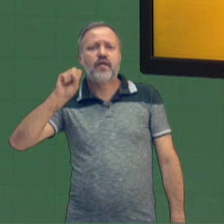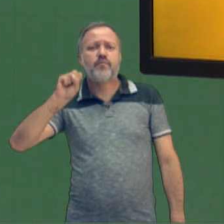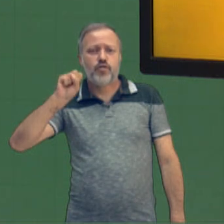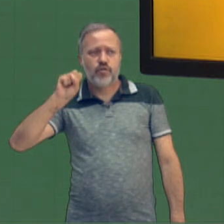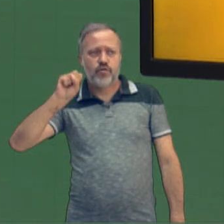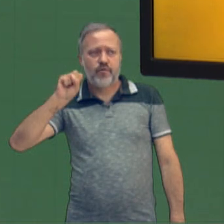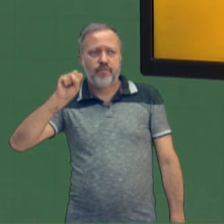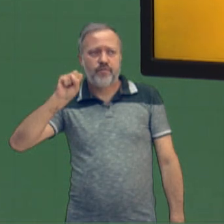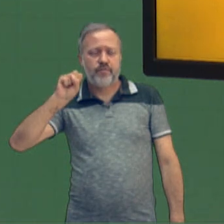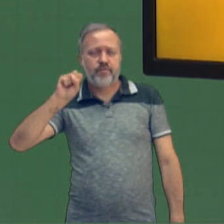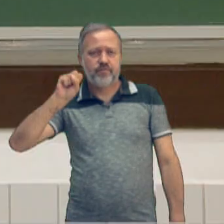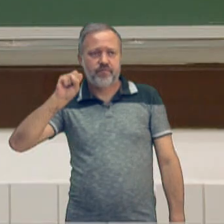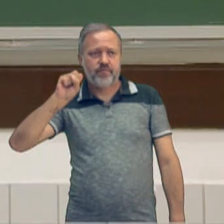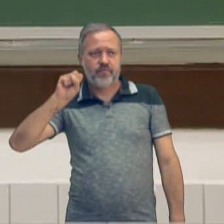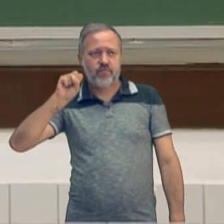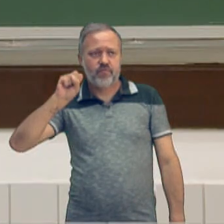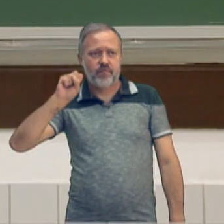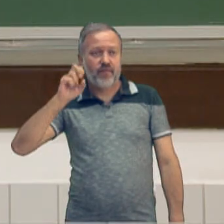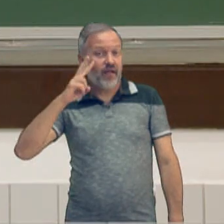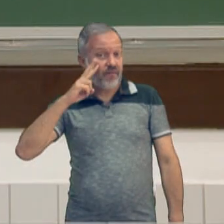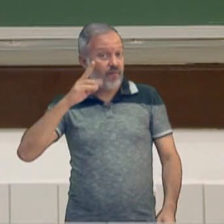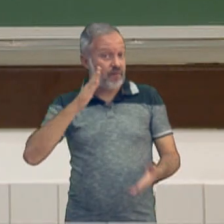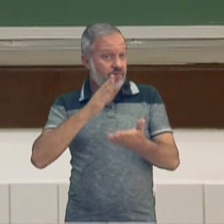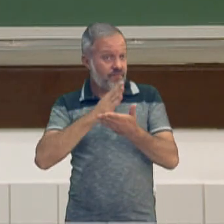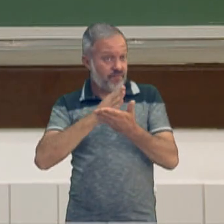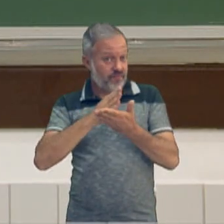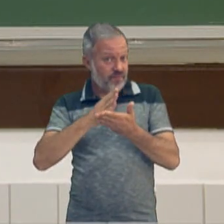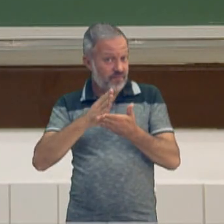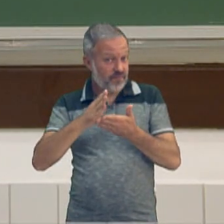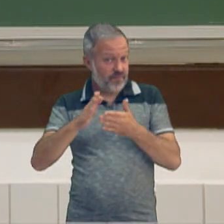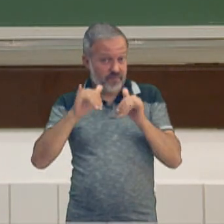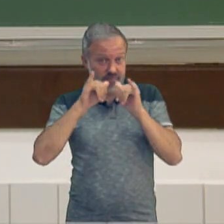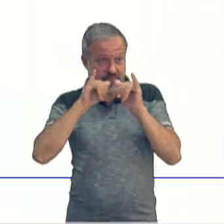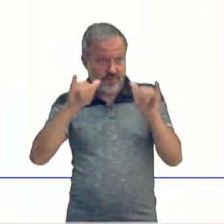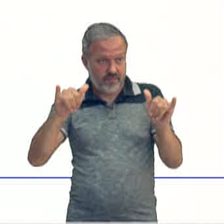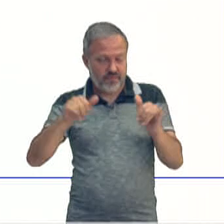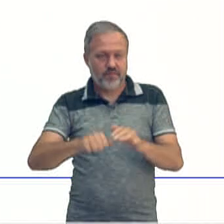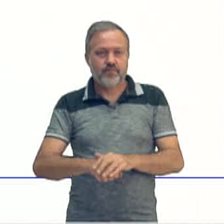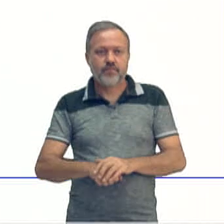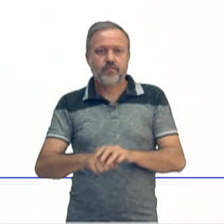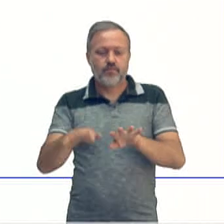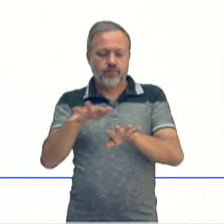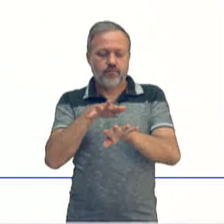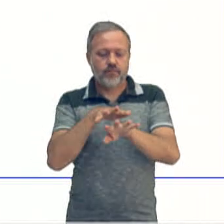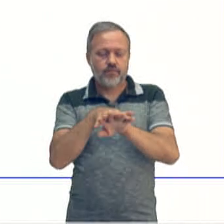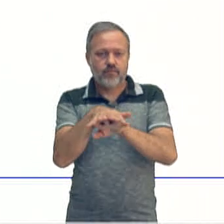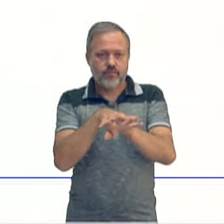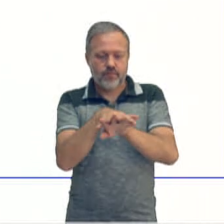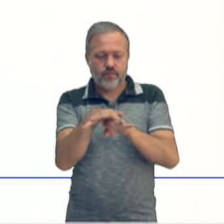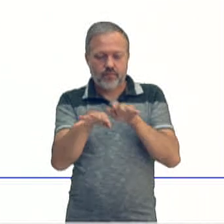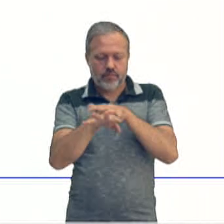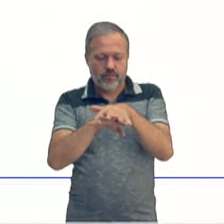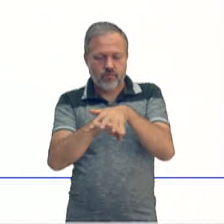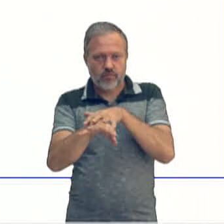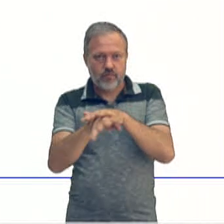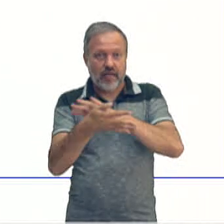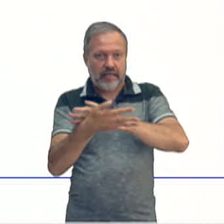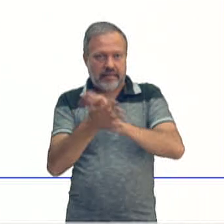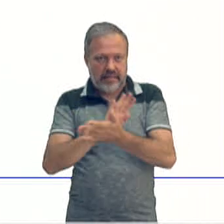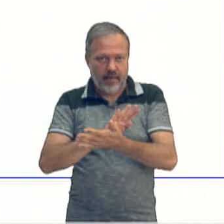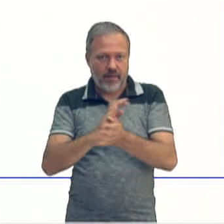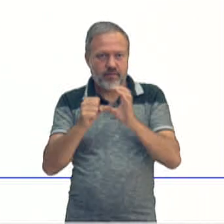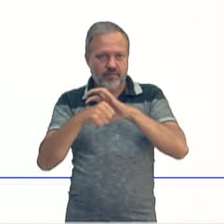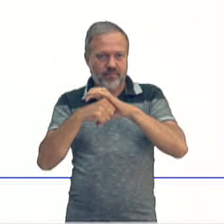nome à substância. Vamos começar então com uma notícia aqui, ó. Lavar as mãos só com água e sabão já mata o novo